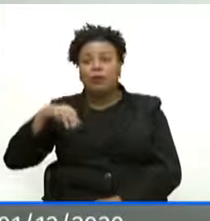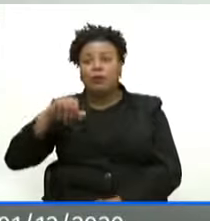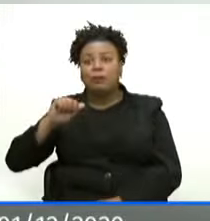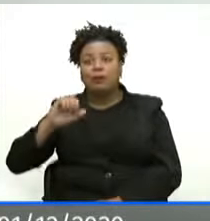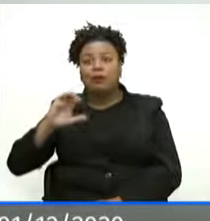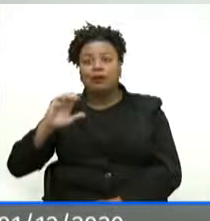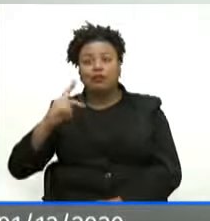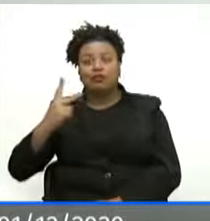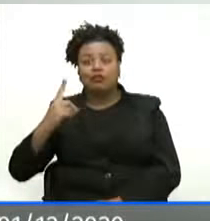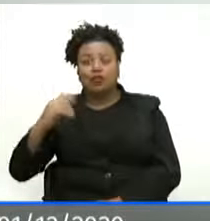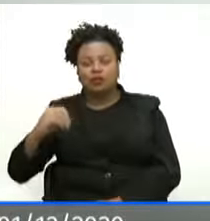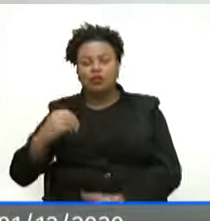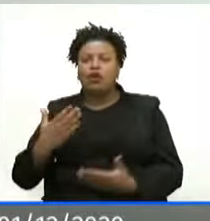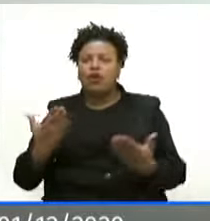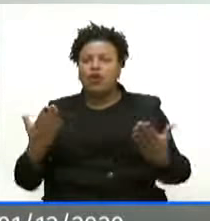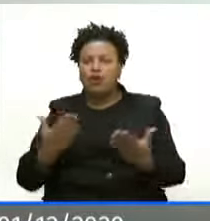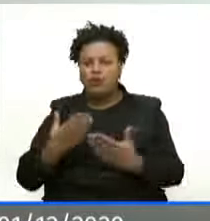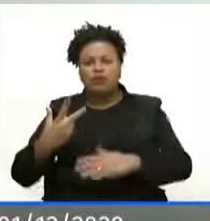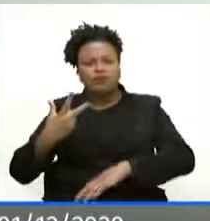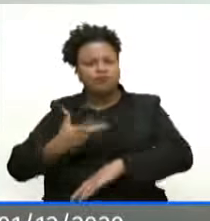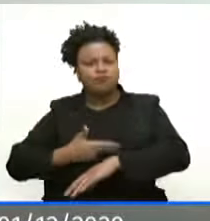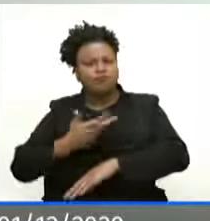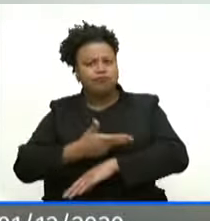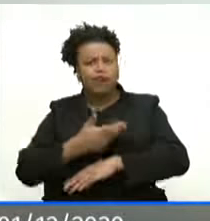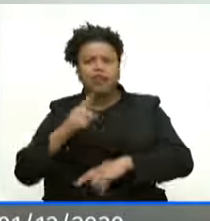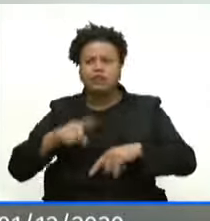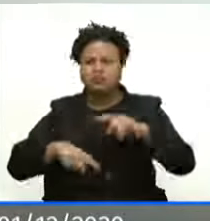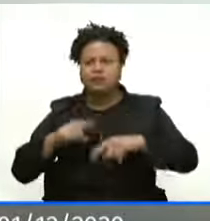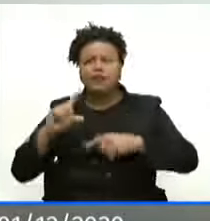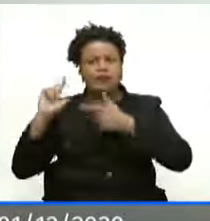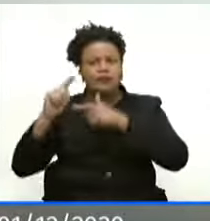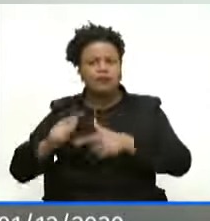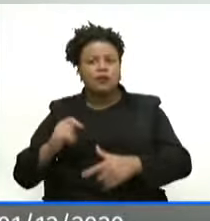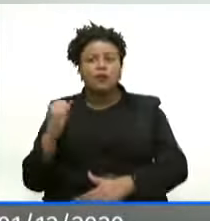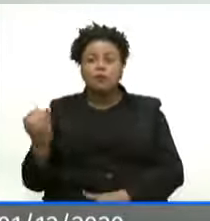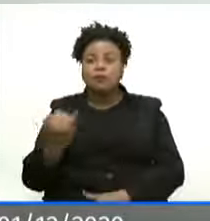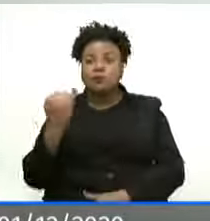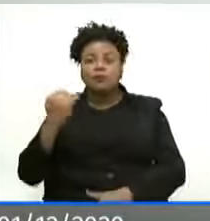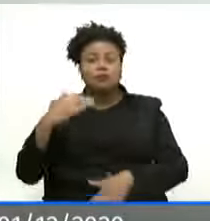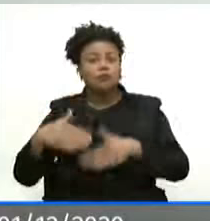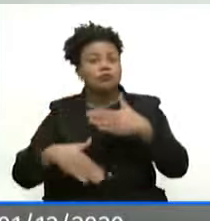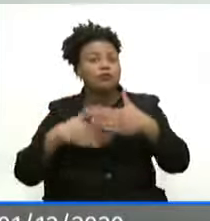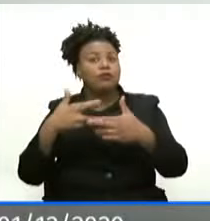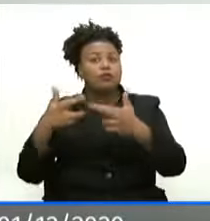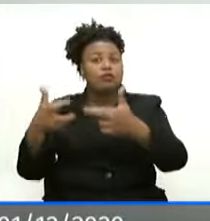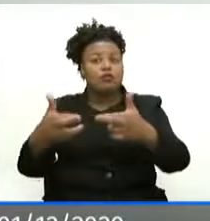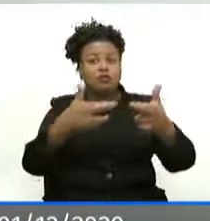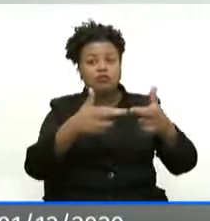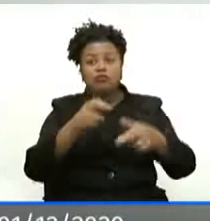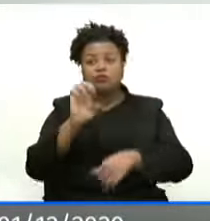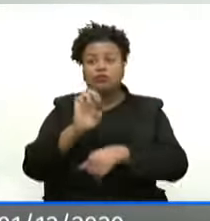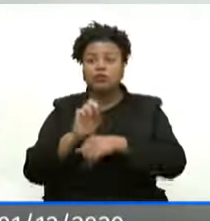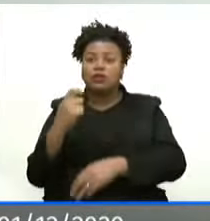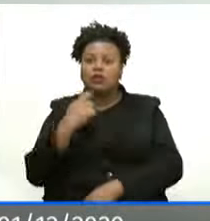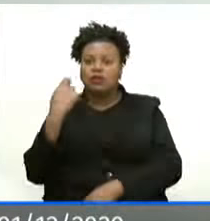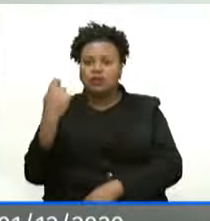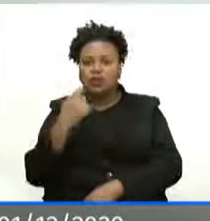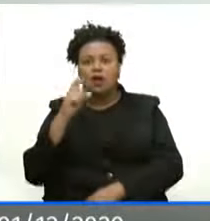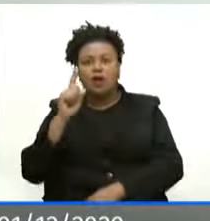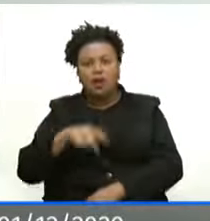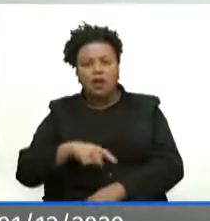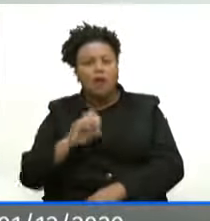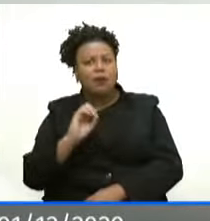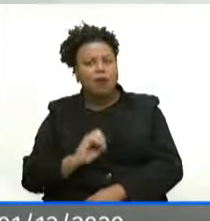Atualmente, a ovinicultura é atividade tradicional com grande importância no desenvolvimento de várias regiões do Estado do Rio Grande do Sul, tratando-se de